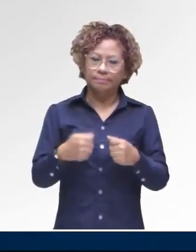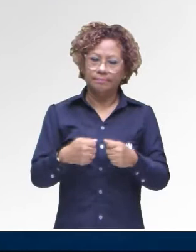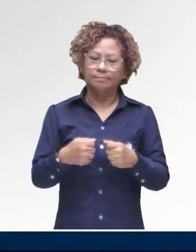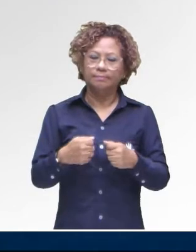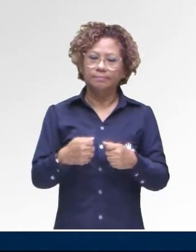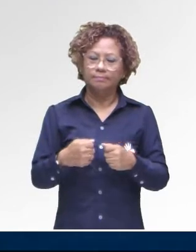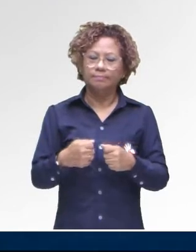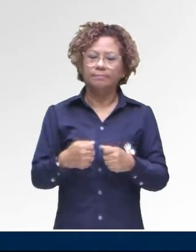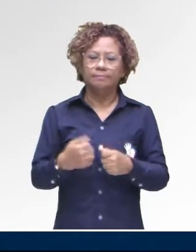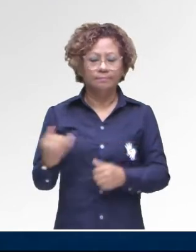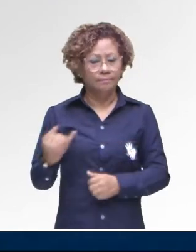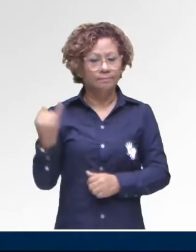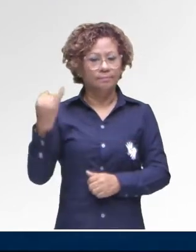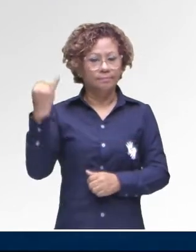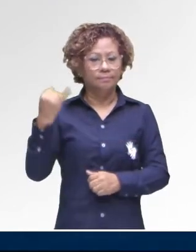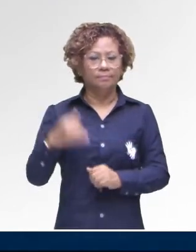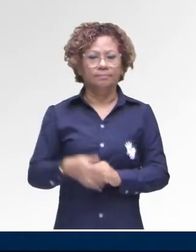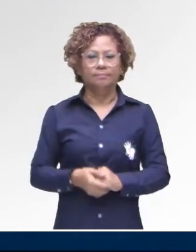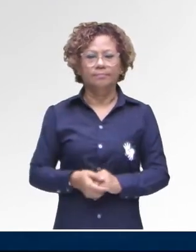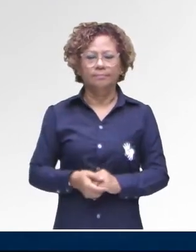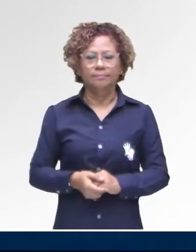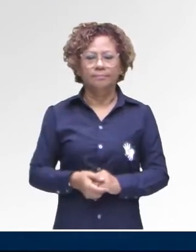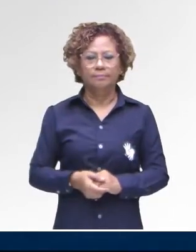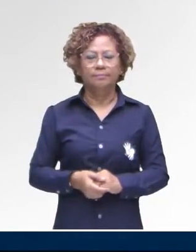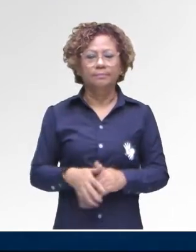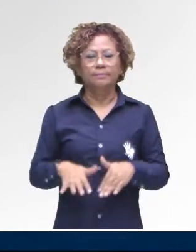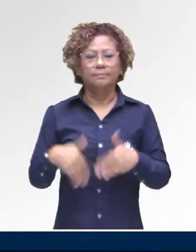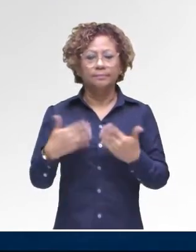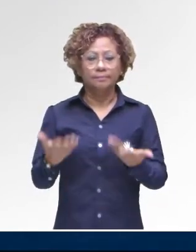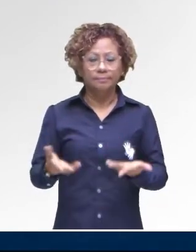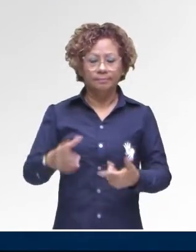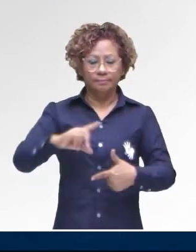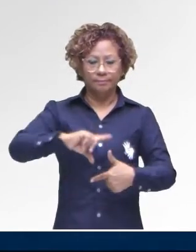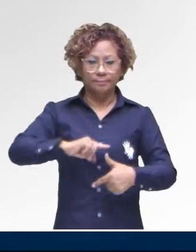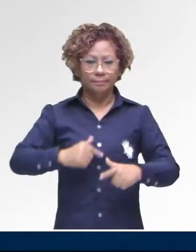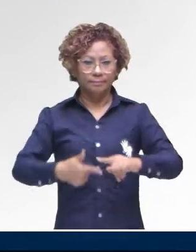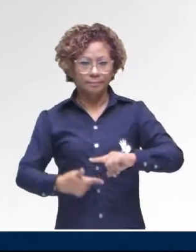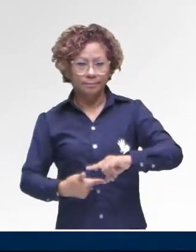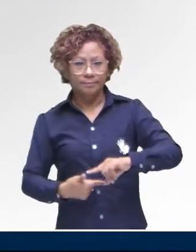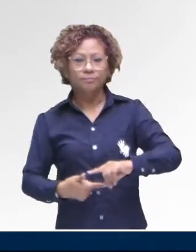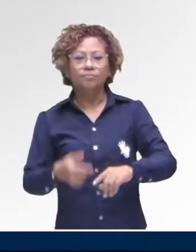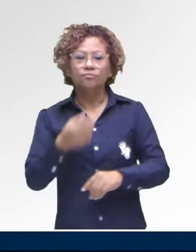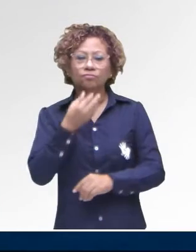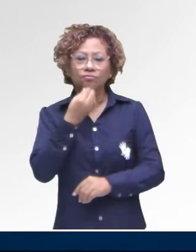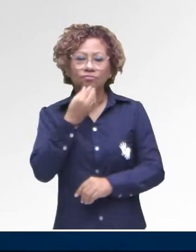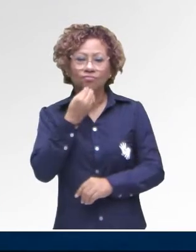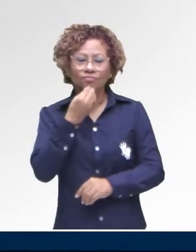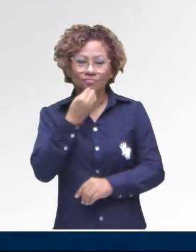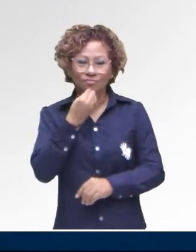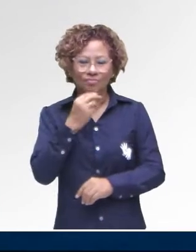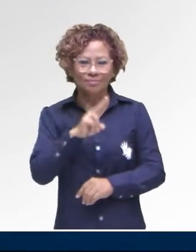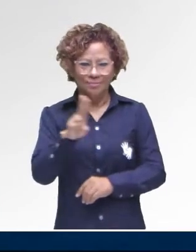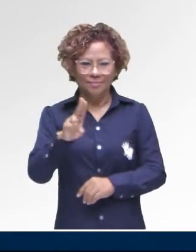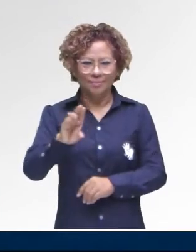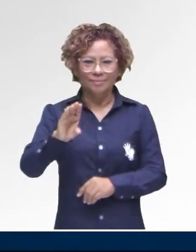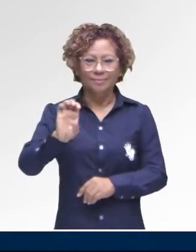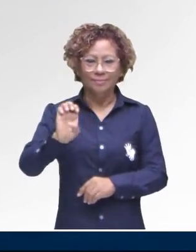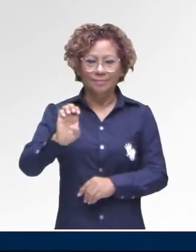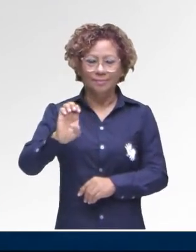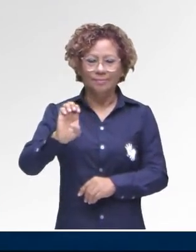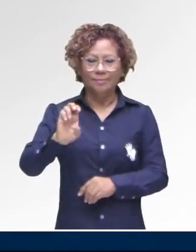Então, vamos lá. Na geometria euclidiana, vejam aí, ó, né, de Euclides,